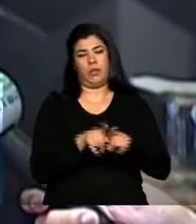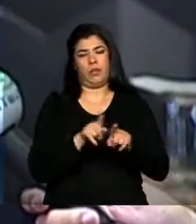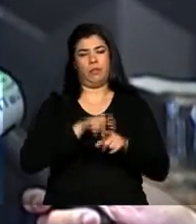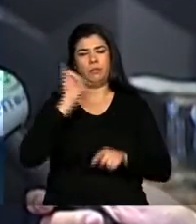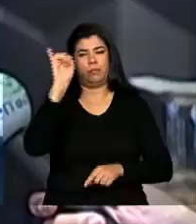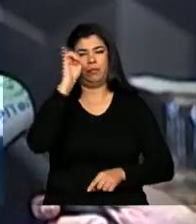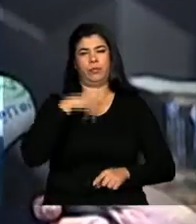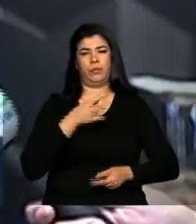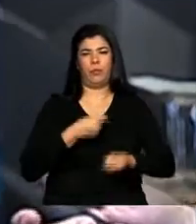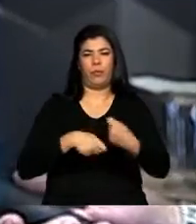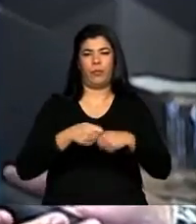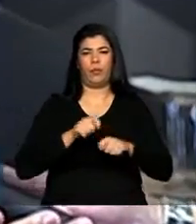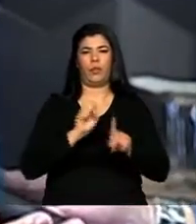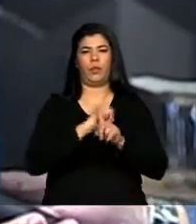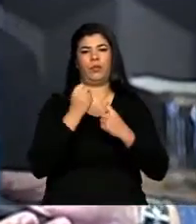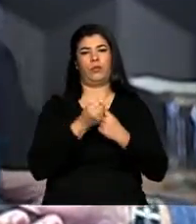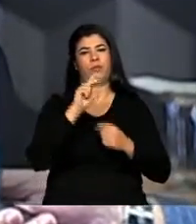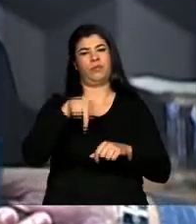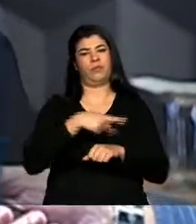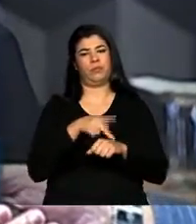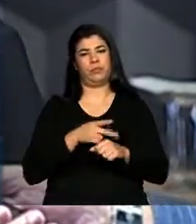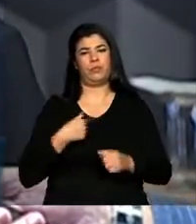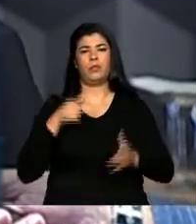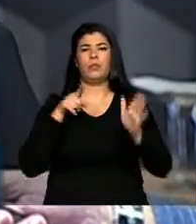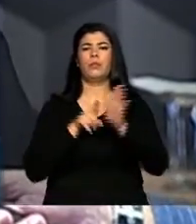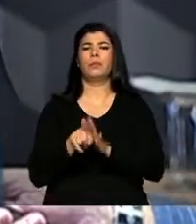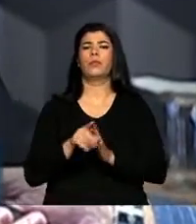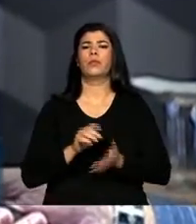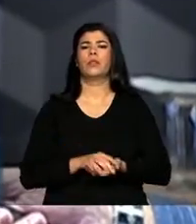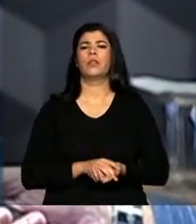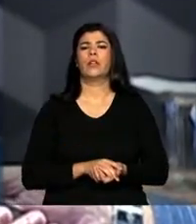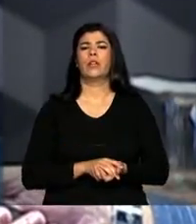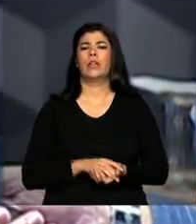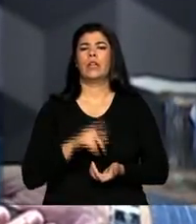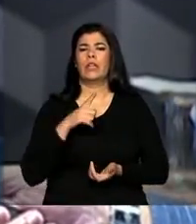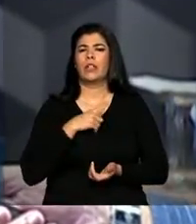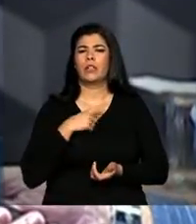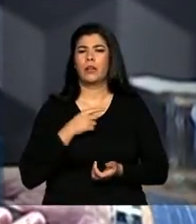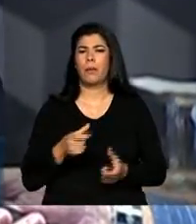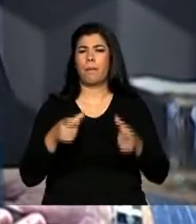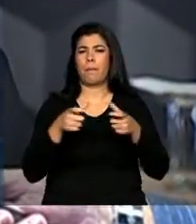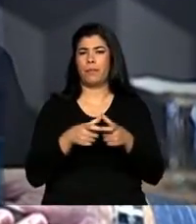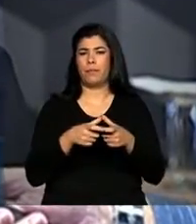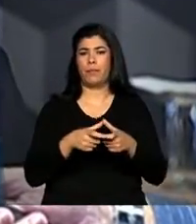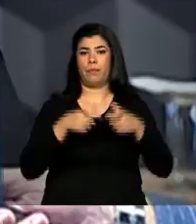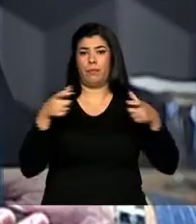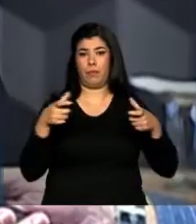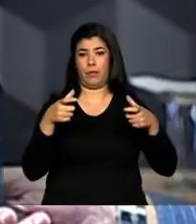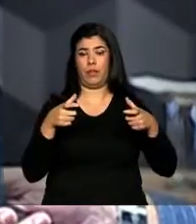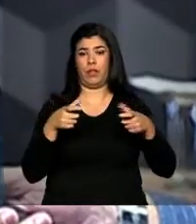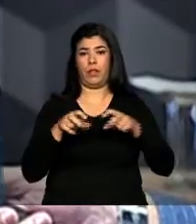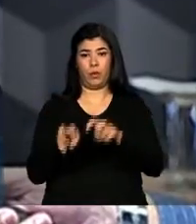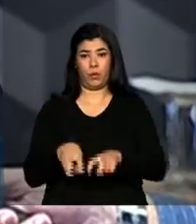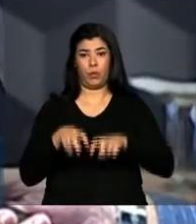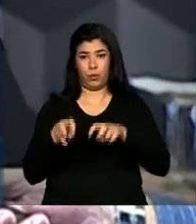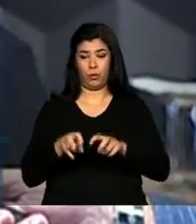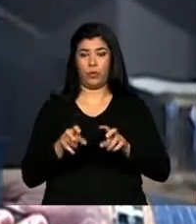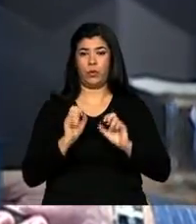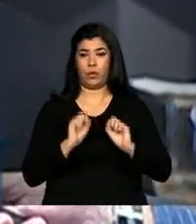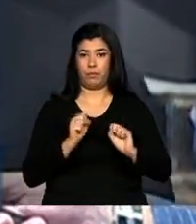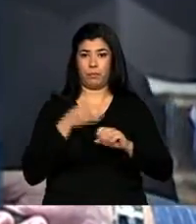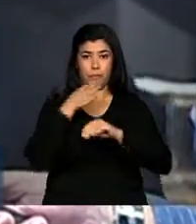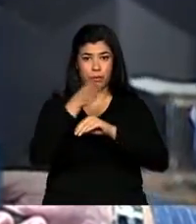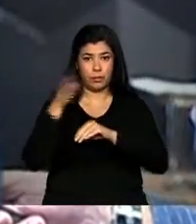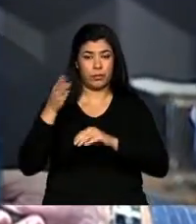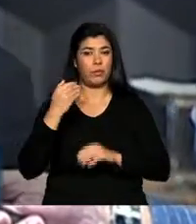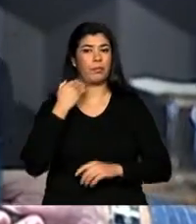econômica e social do país. A partir de hoje, tanto médios, pequenos, médios, grandes produtores já podem procurar as agências, né, para retirar